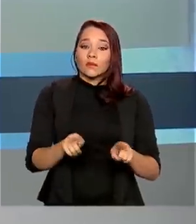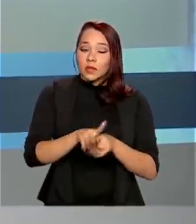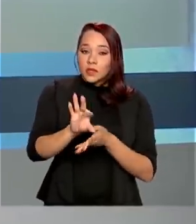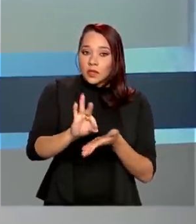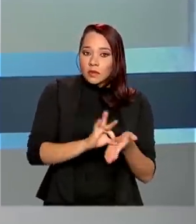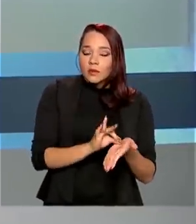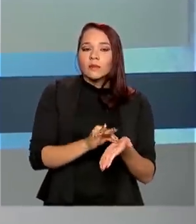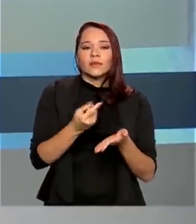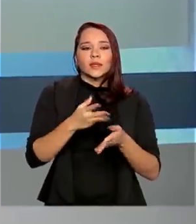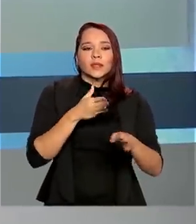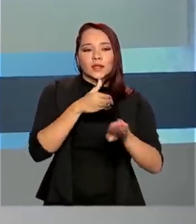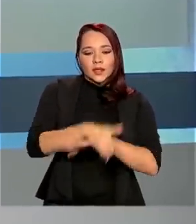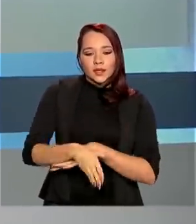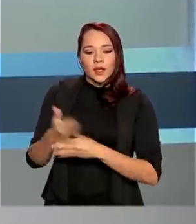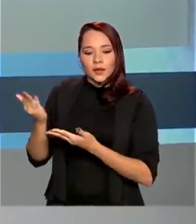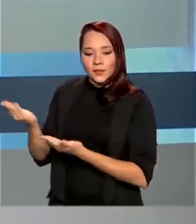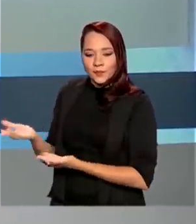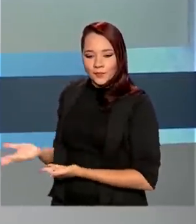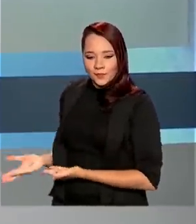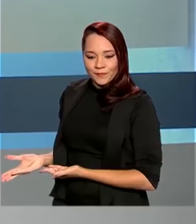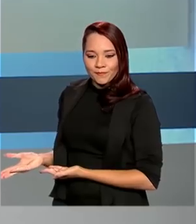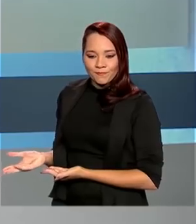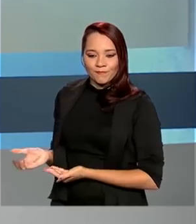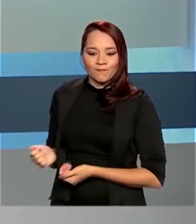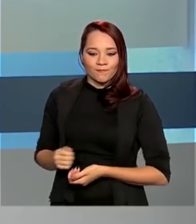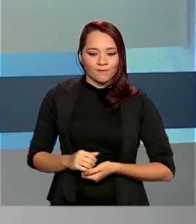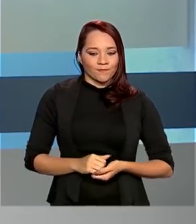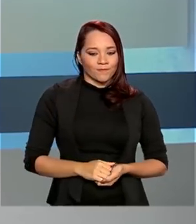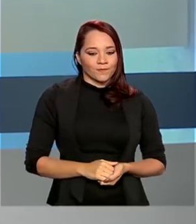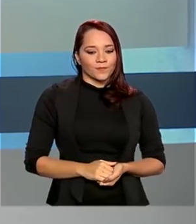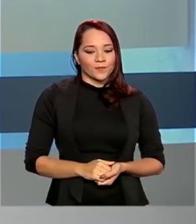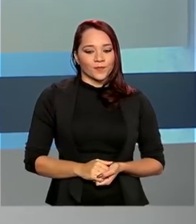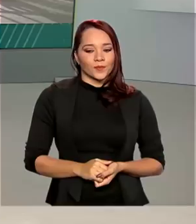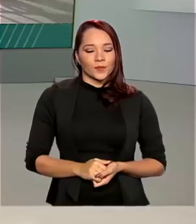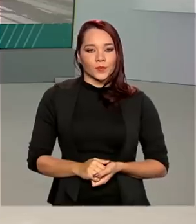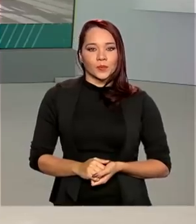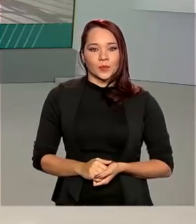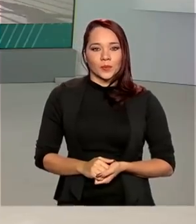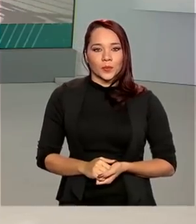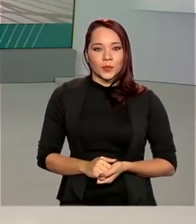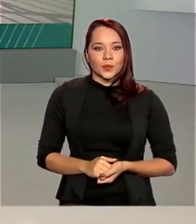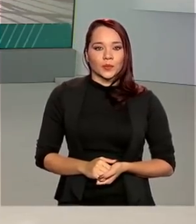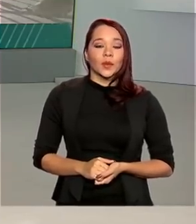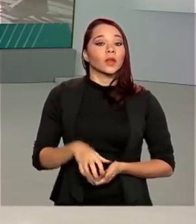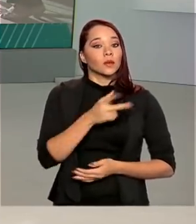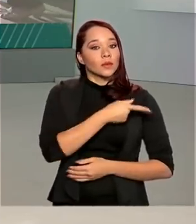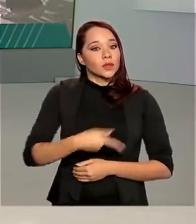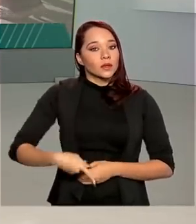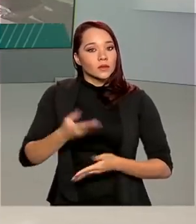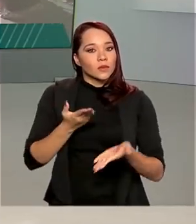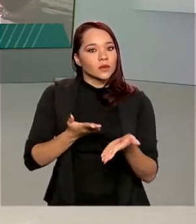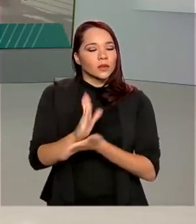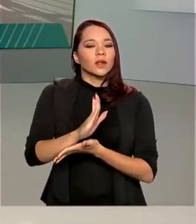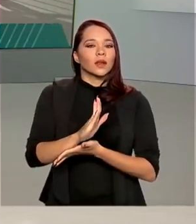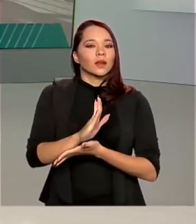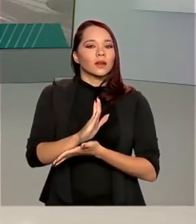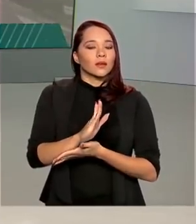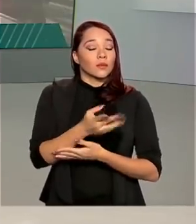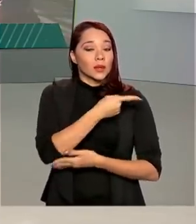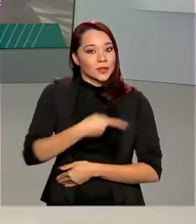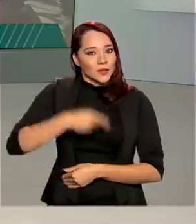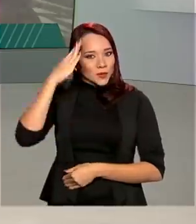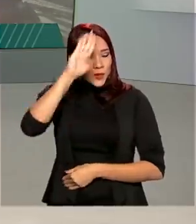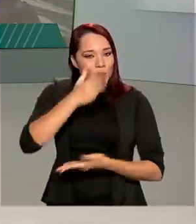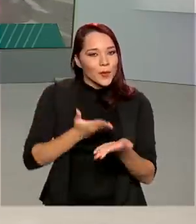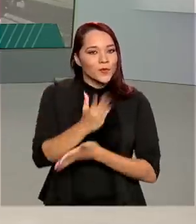inscrever, basta acessar sisualuno.mec.gov.br. E o presidente Jair Bolsonaro sancionou a lei que